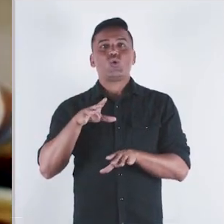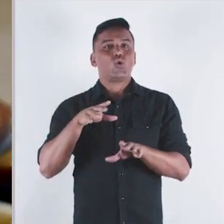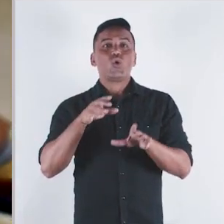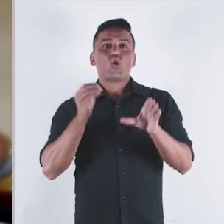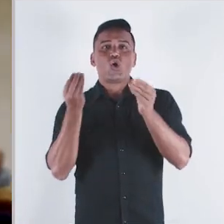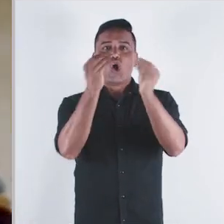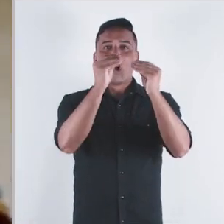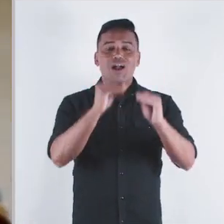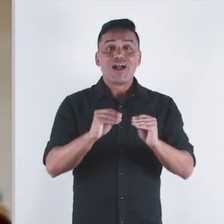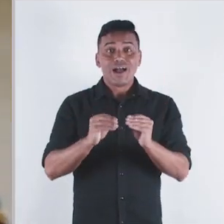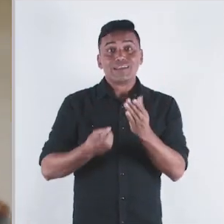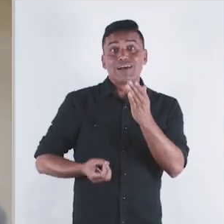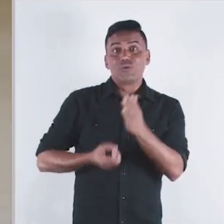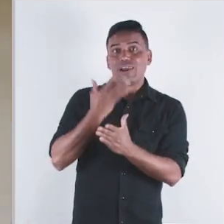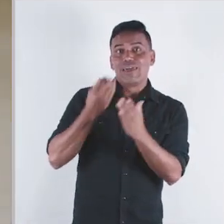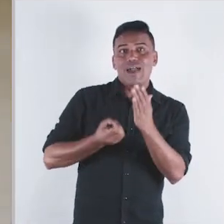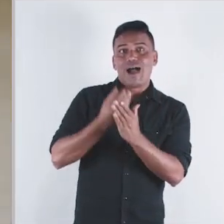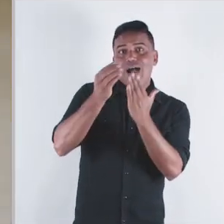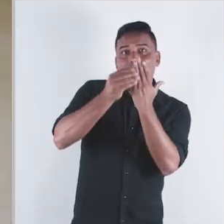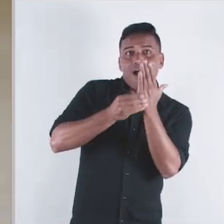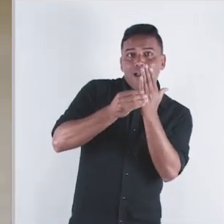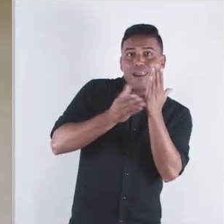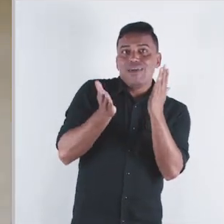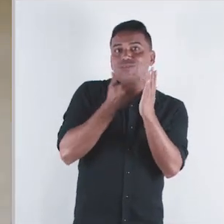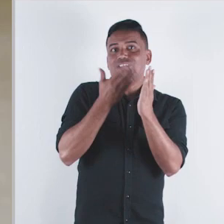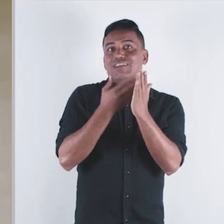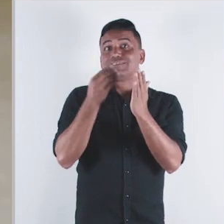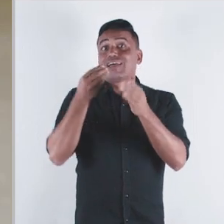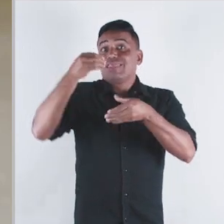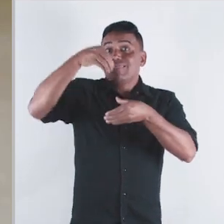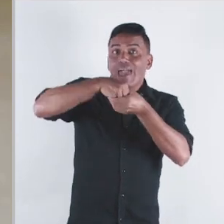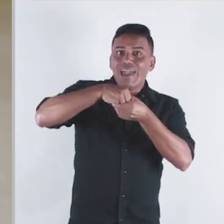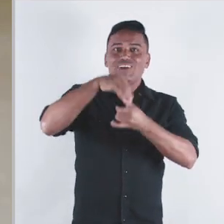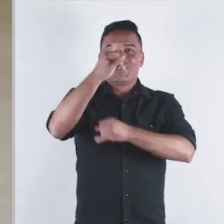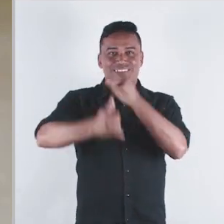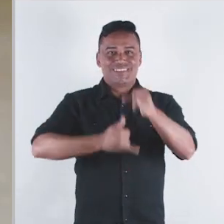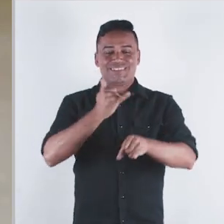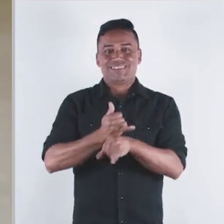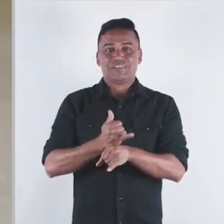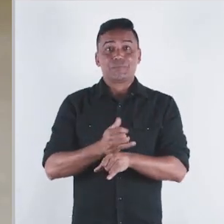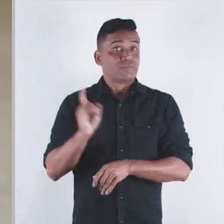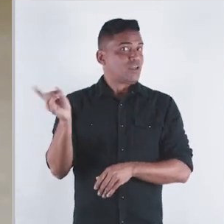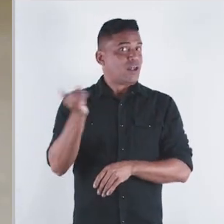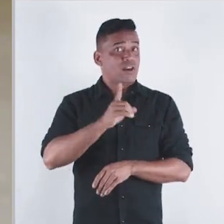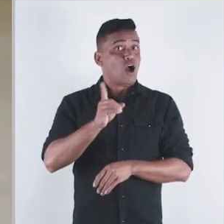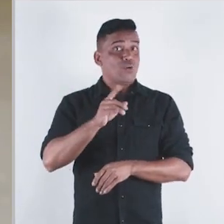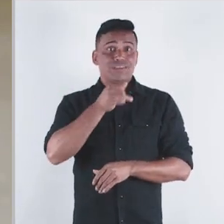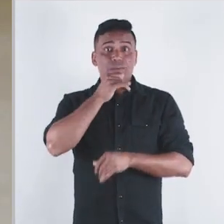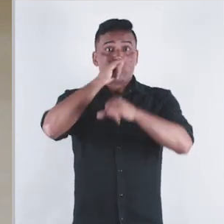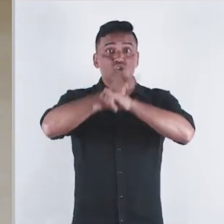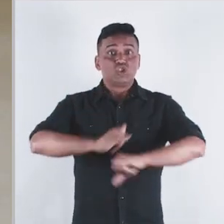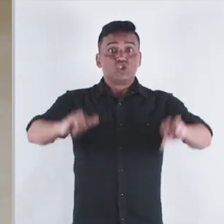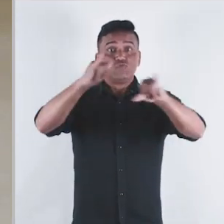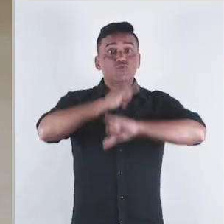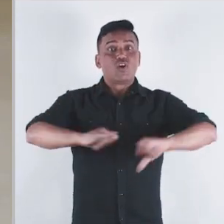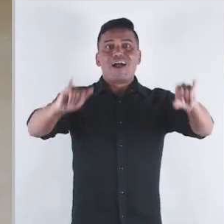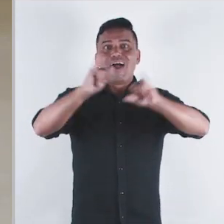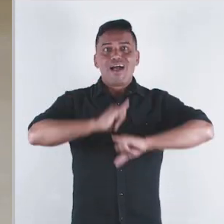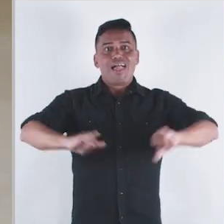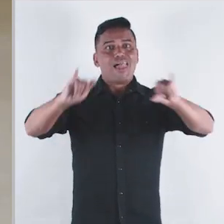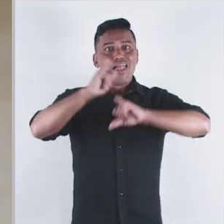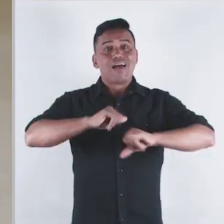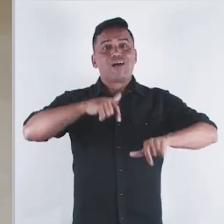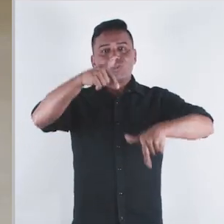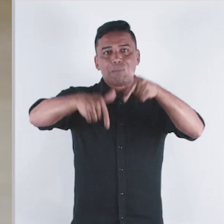obras nessas plataformas. Mas atenção, não como uma maneira de divulgar suas obras que poderiam